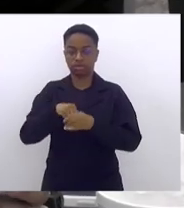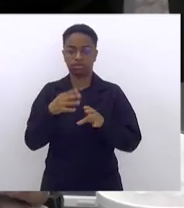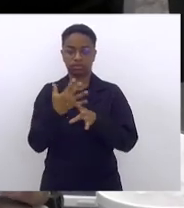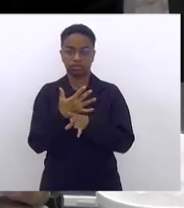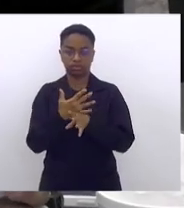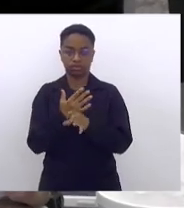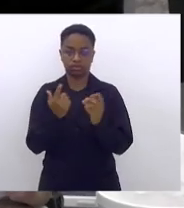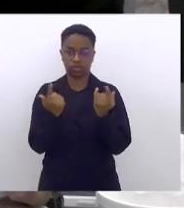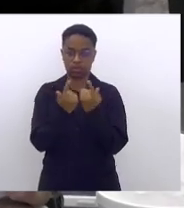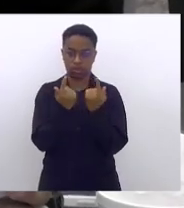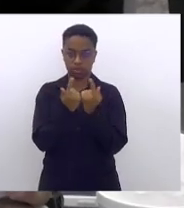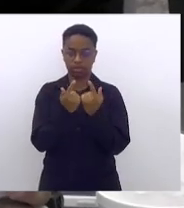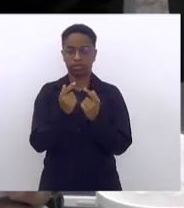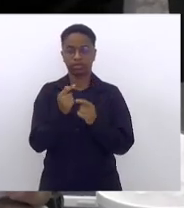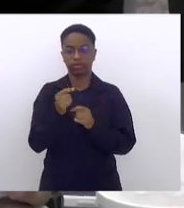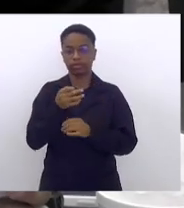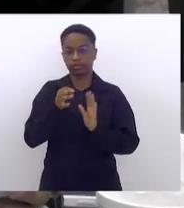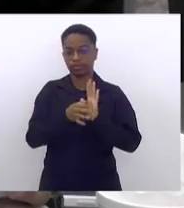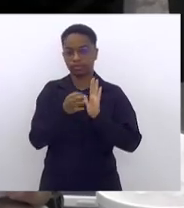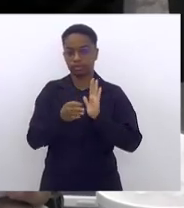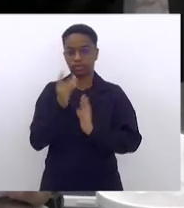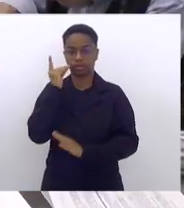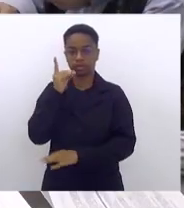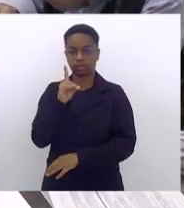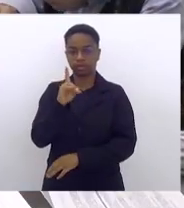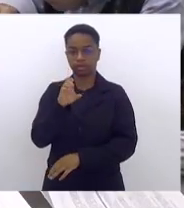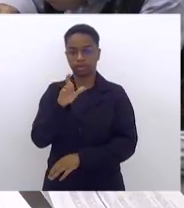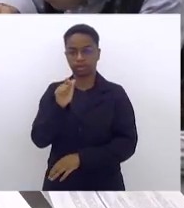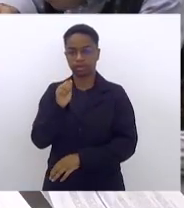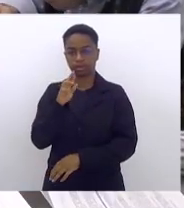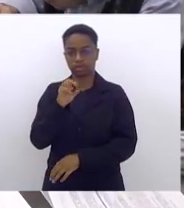Para aparecer, deputado Guilherme Delaroli.